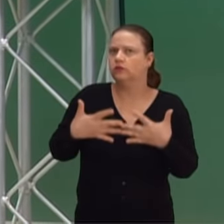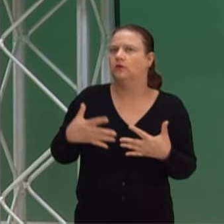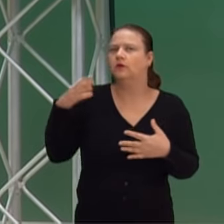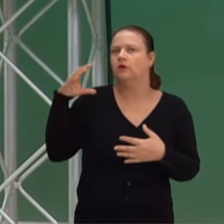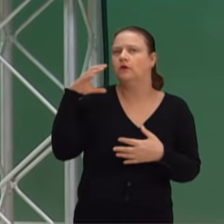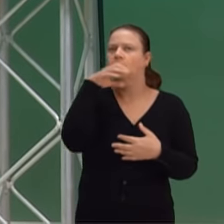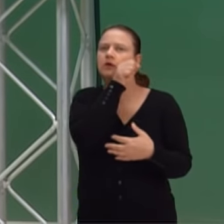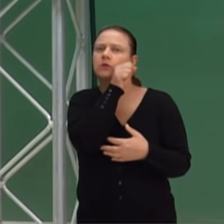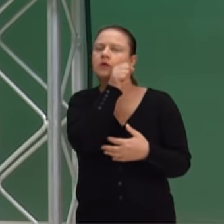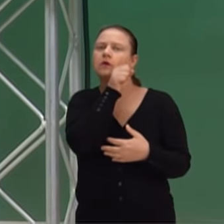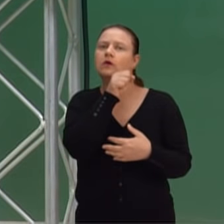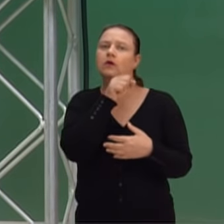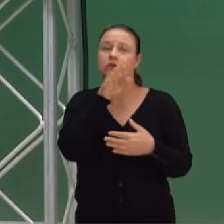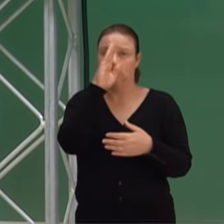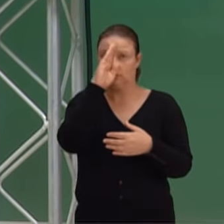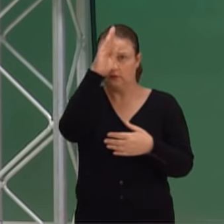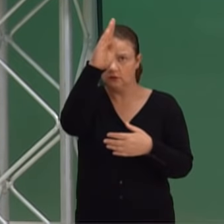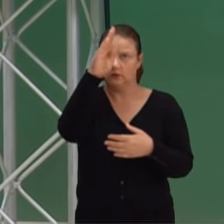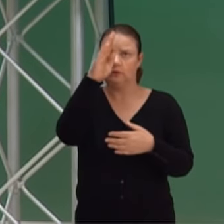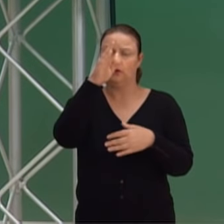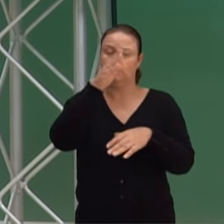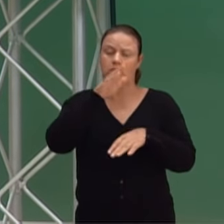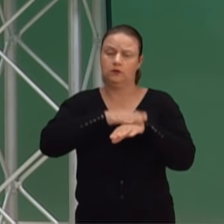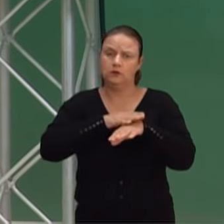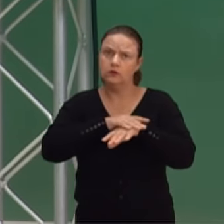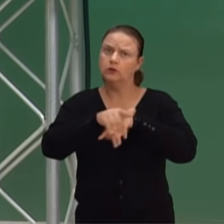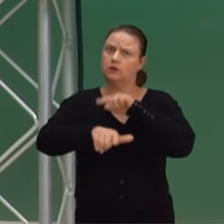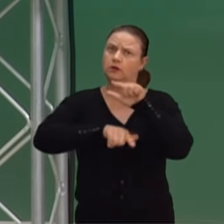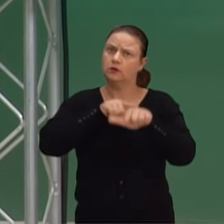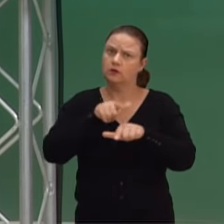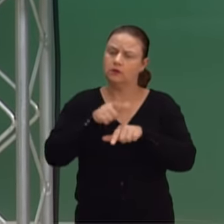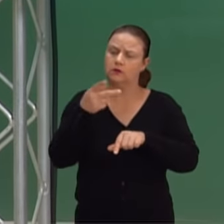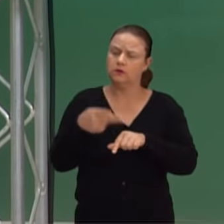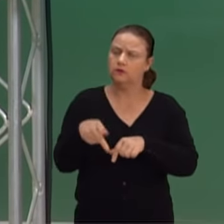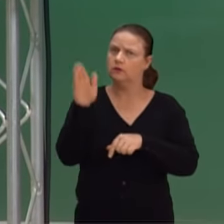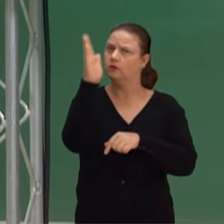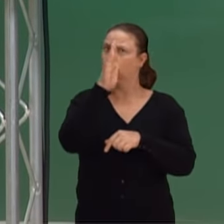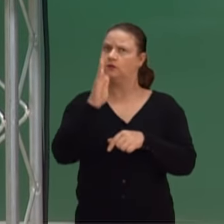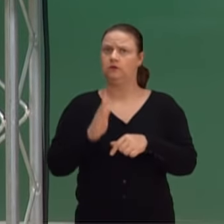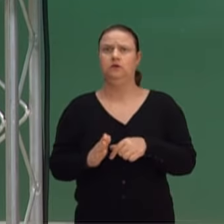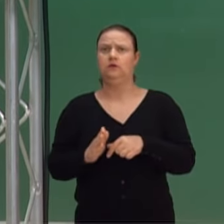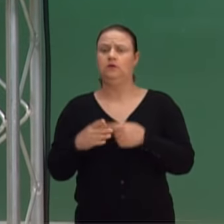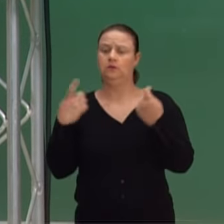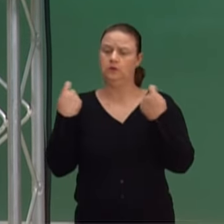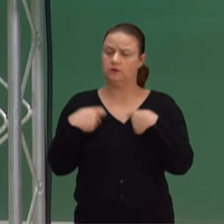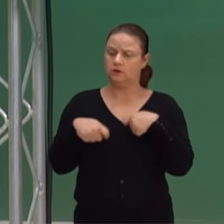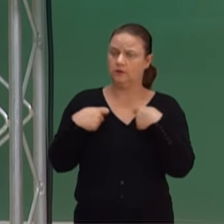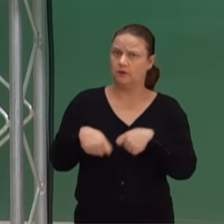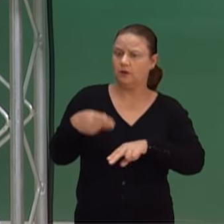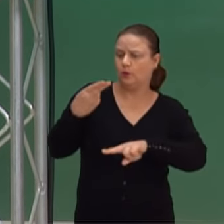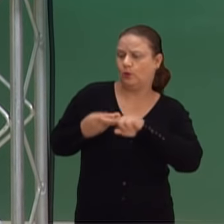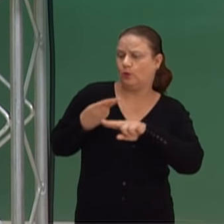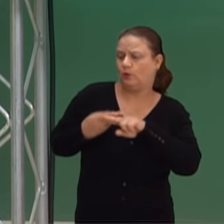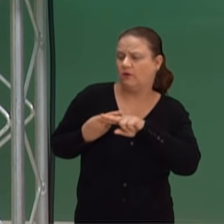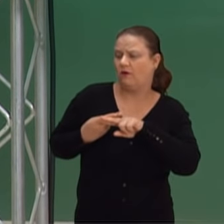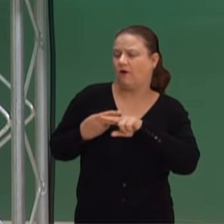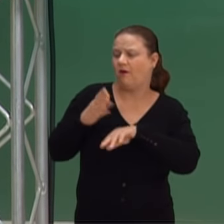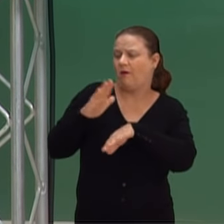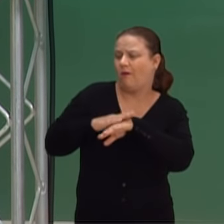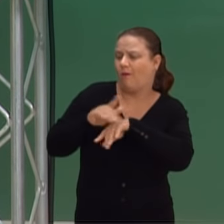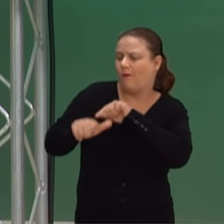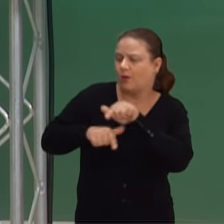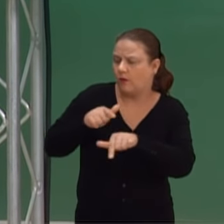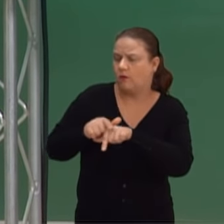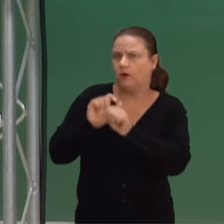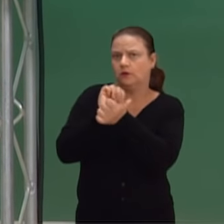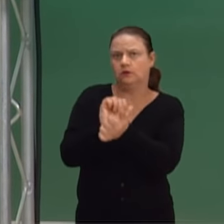algumas das principais atividades no Brasil do período colonial que exigiam a mão de obra do escravo. Açúcar,